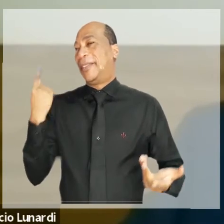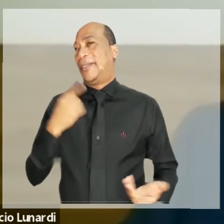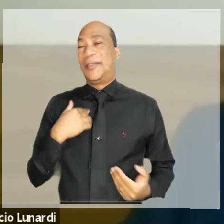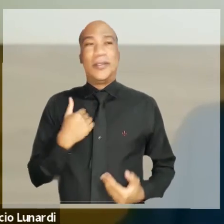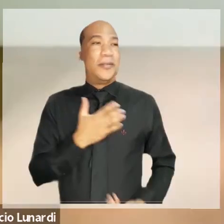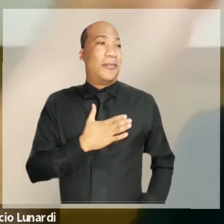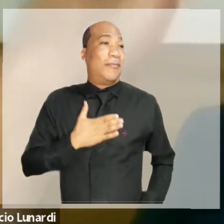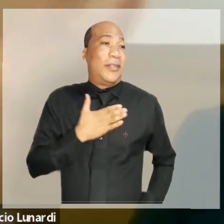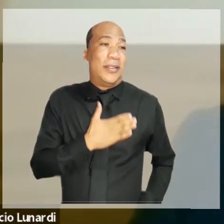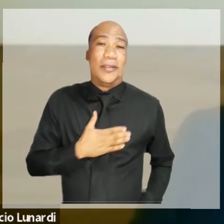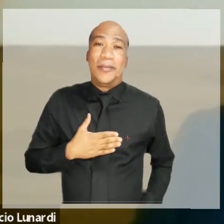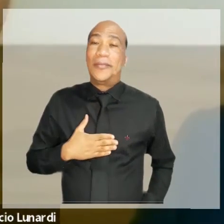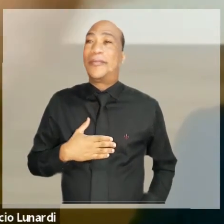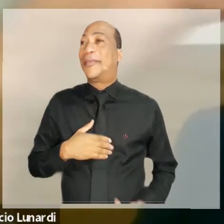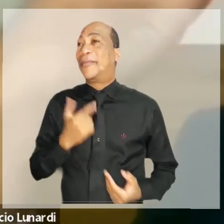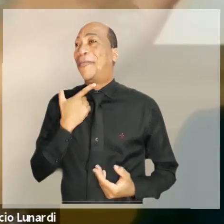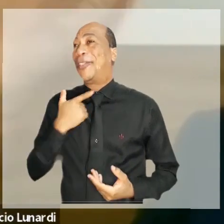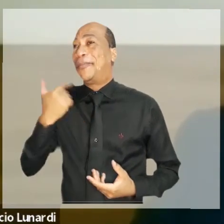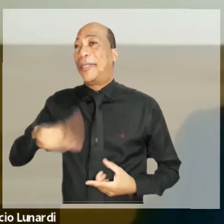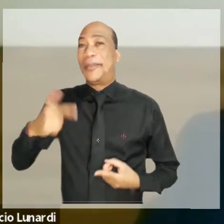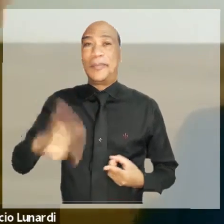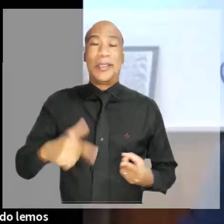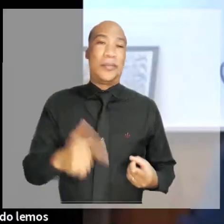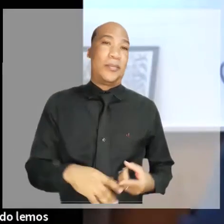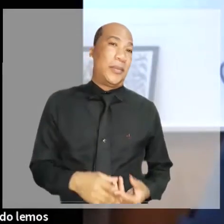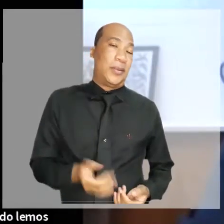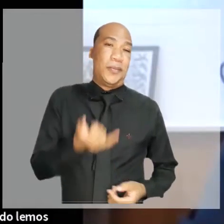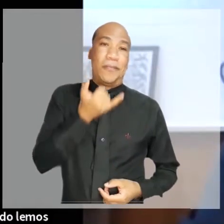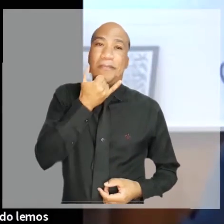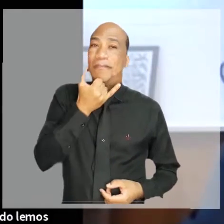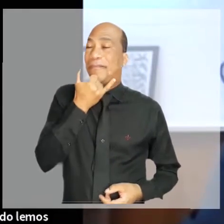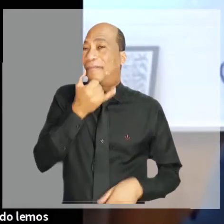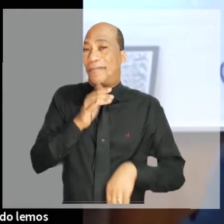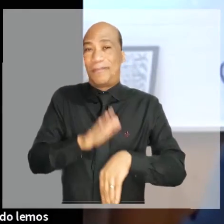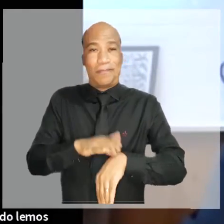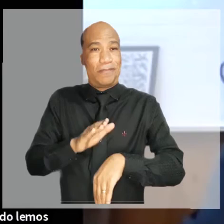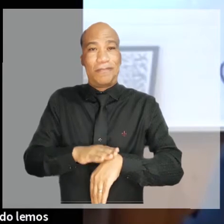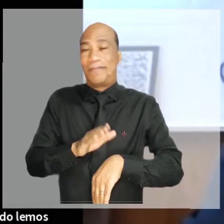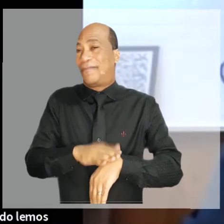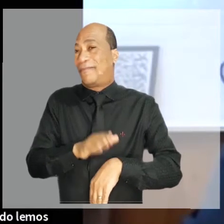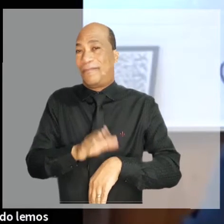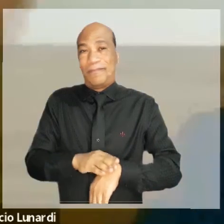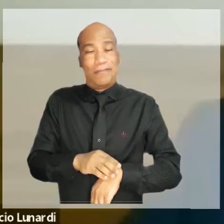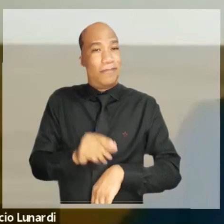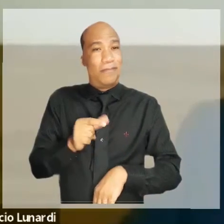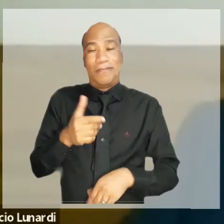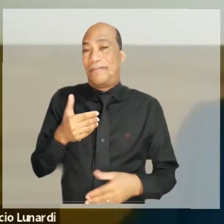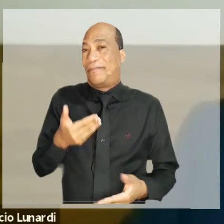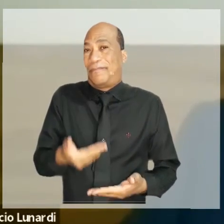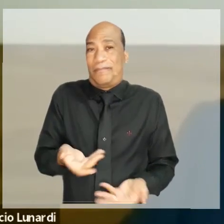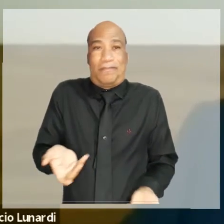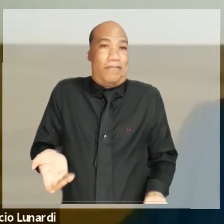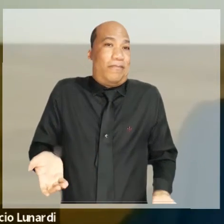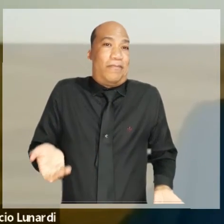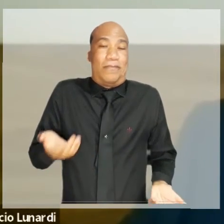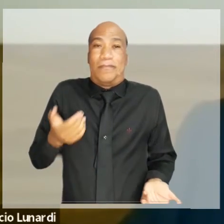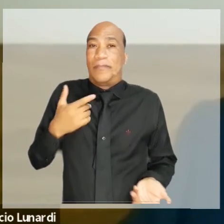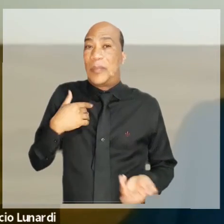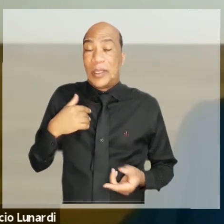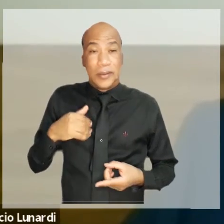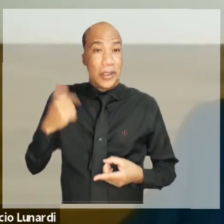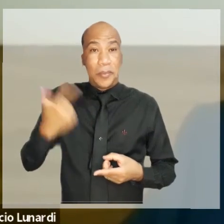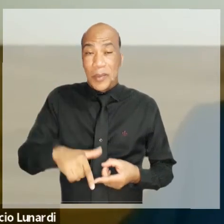aqui. Mas ainda bem que a gente vai poder continuar, né? Ouvindo o professor Ronaldo Lemos aí no programa Expresso Futuro, né?